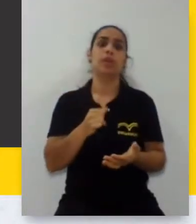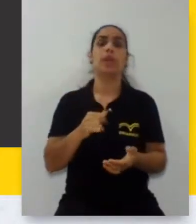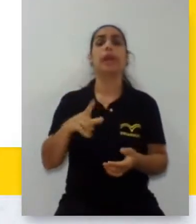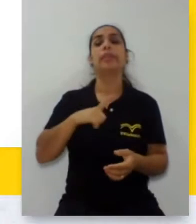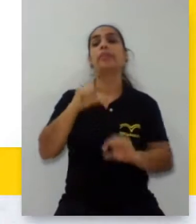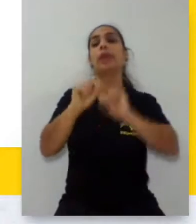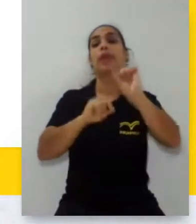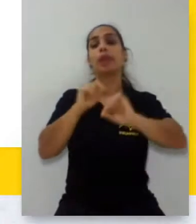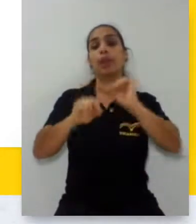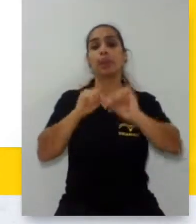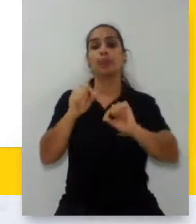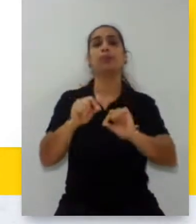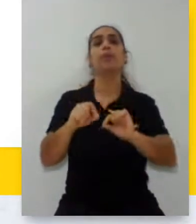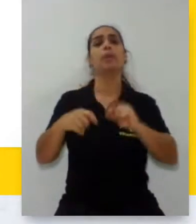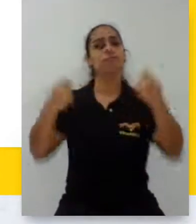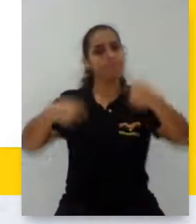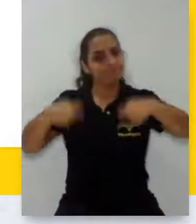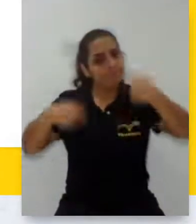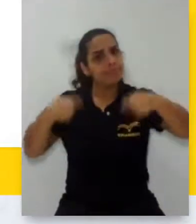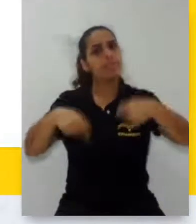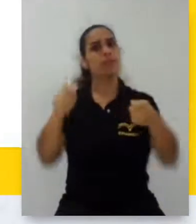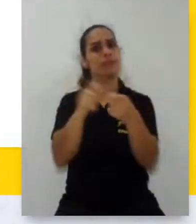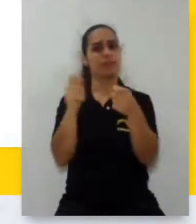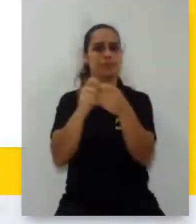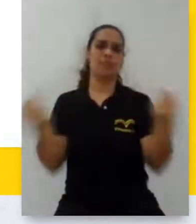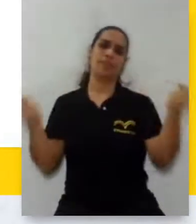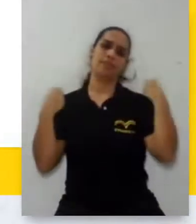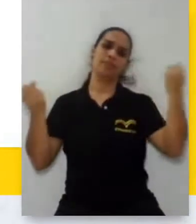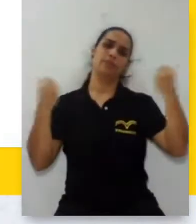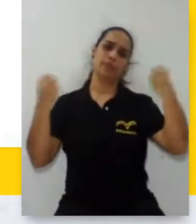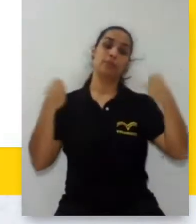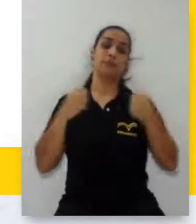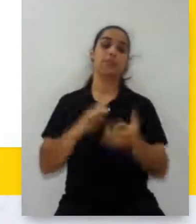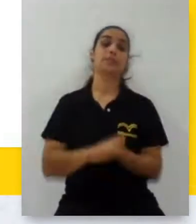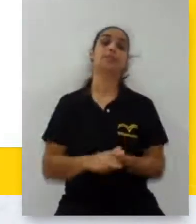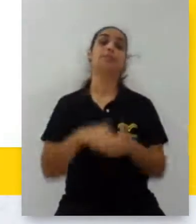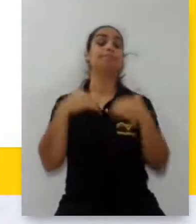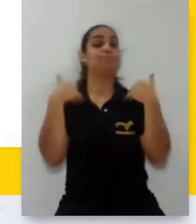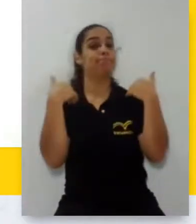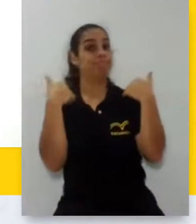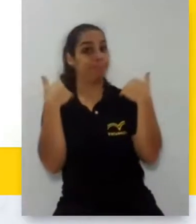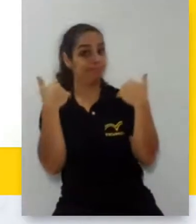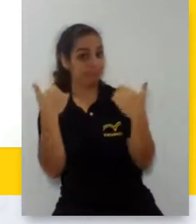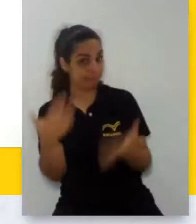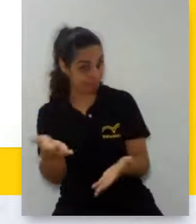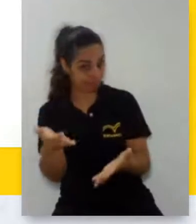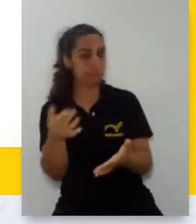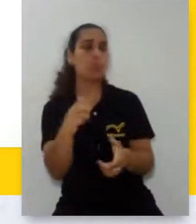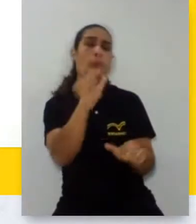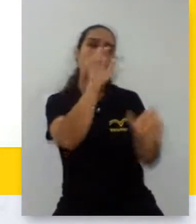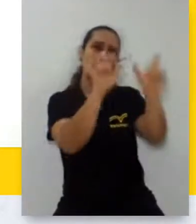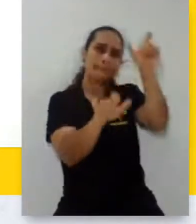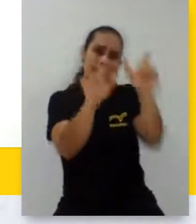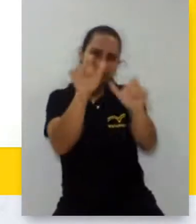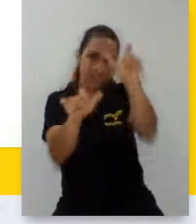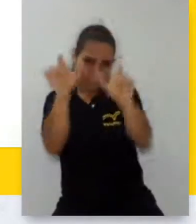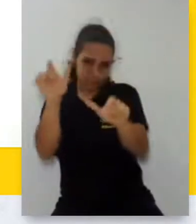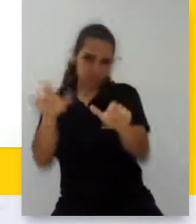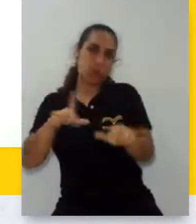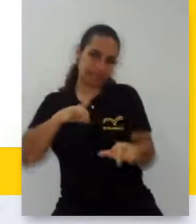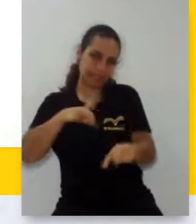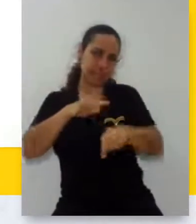Olha, geralmente as pessoas que têm algum tipo de doença não transmissível, eles